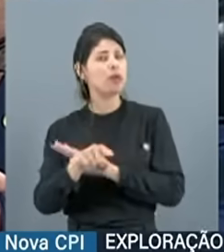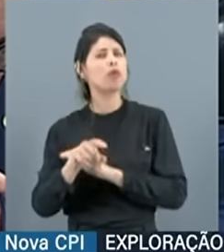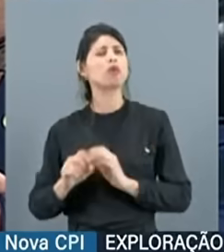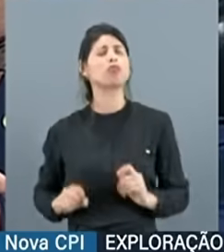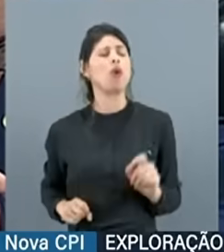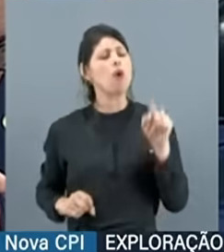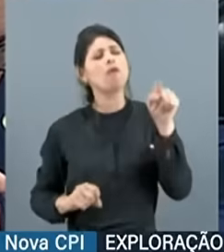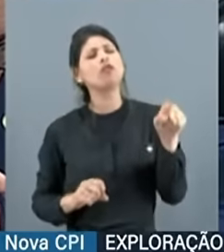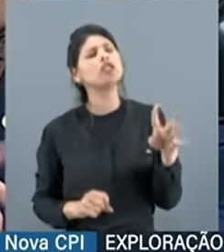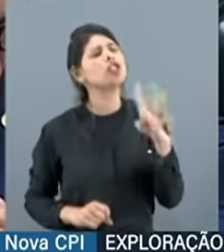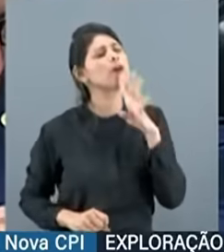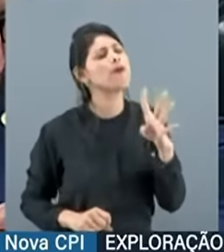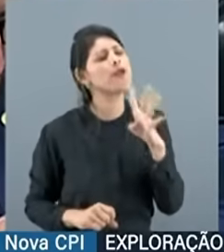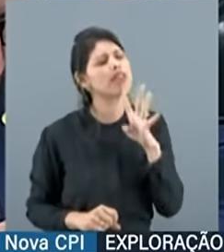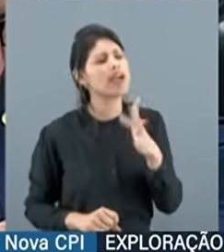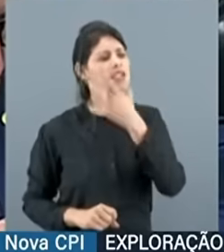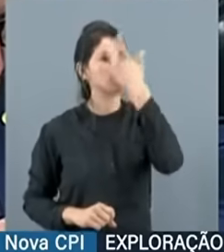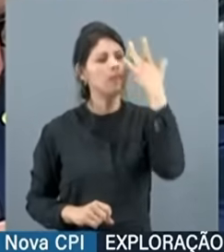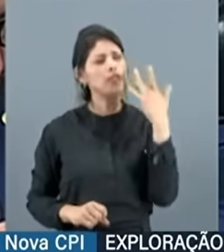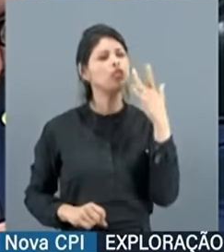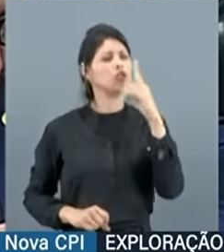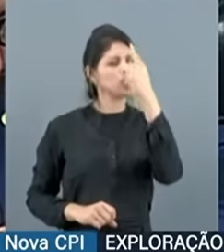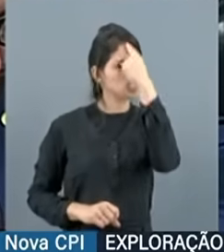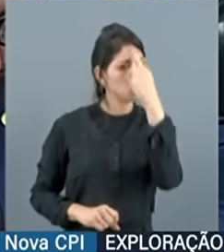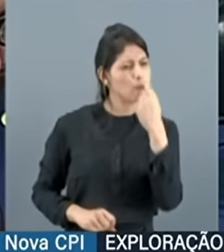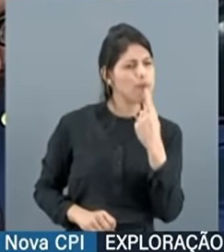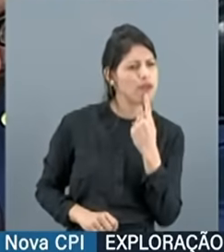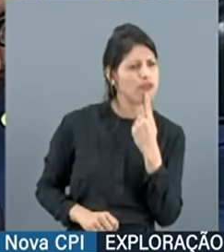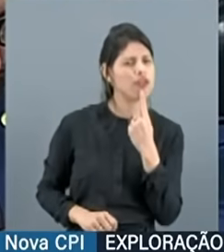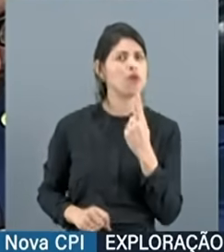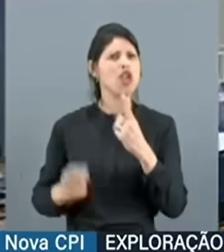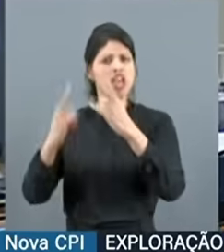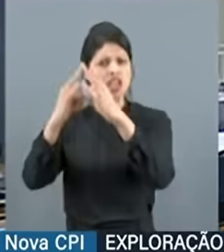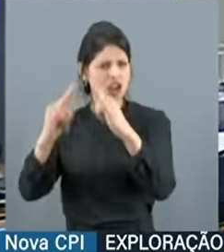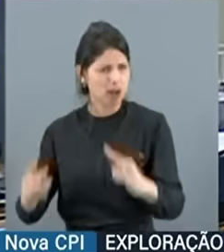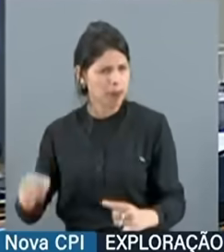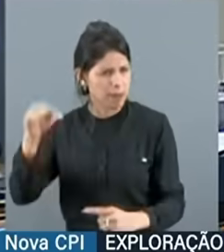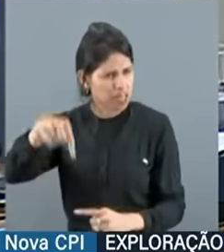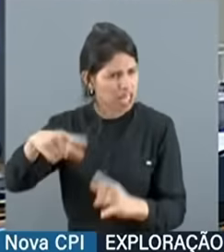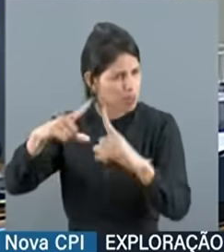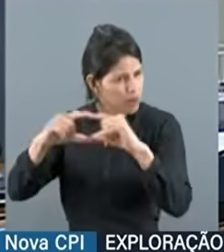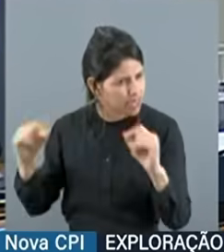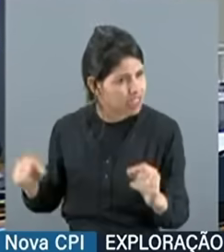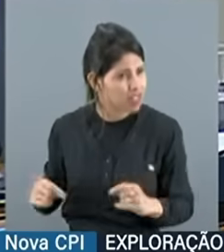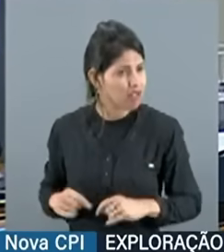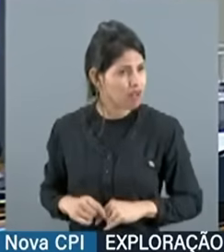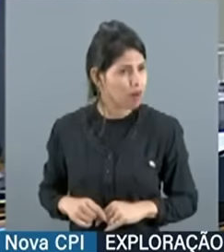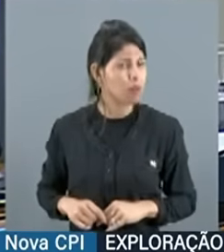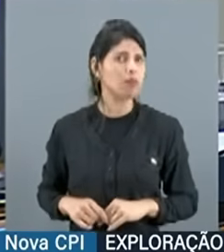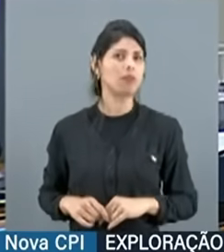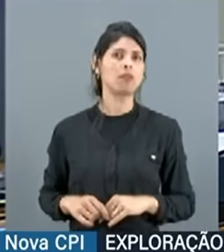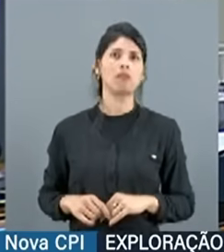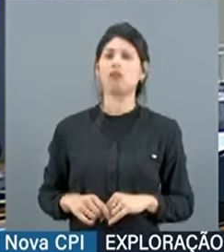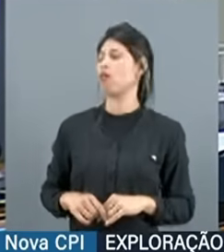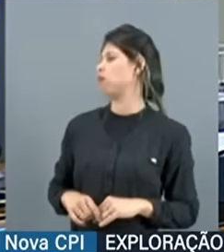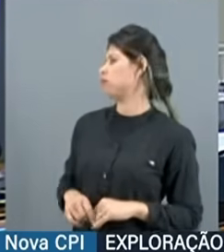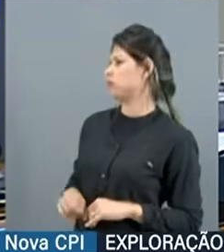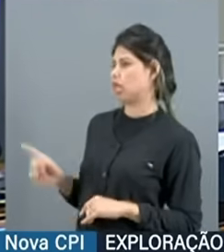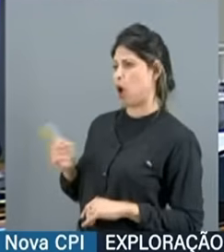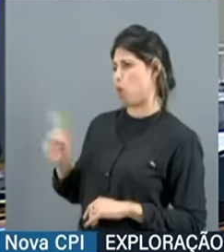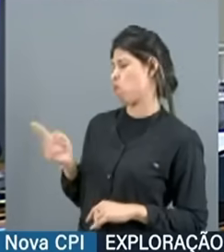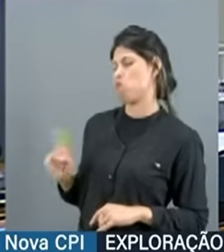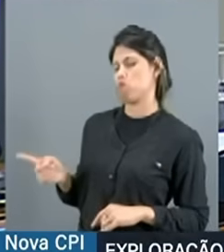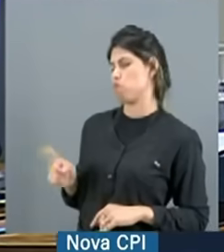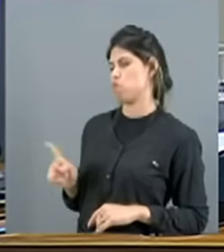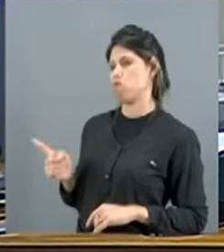de pessoas com esse perfil de Black Bloc no acampamento em Brasília? Senador Flávio Bolsonaro, boa tarde. Não,